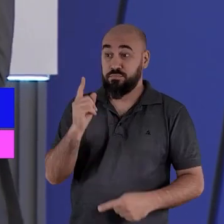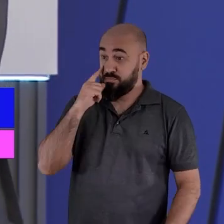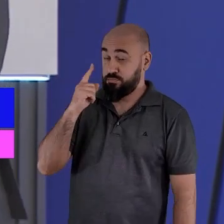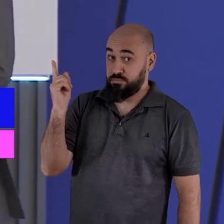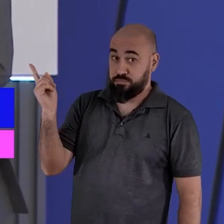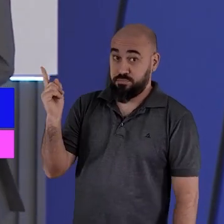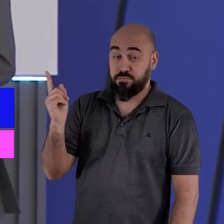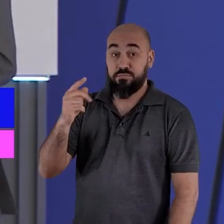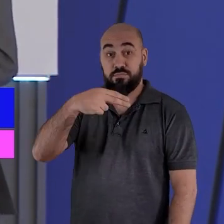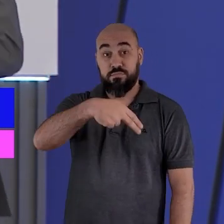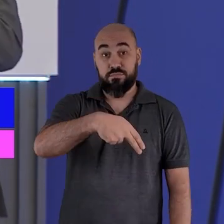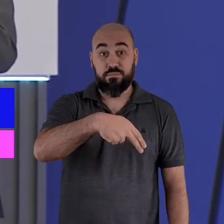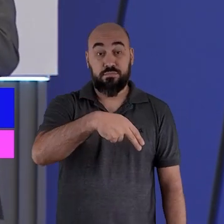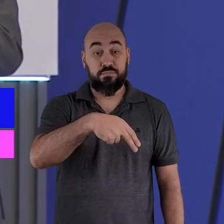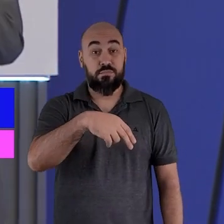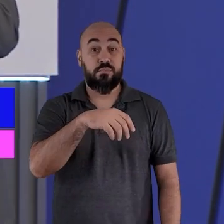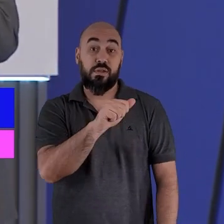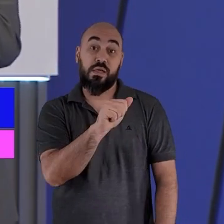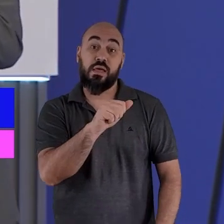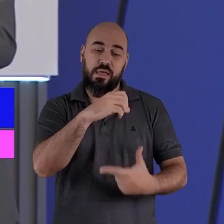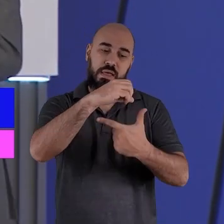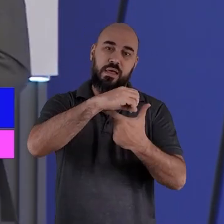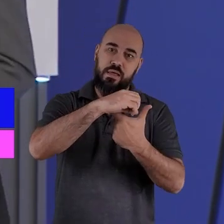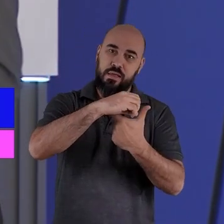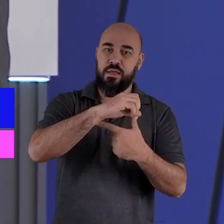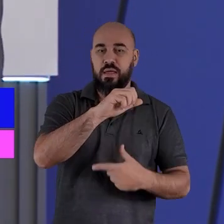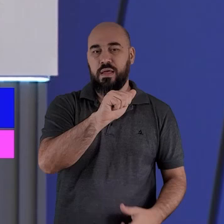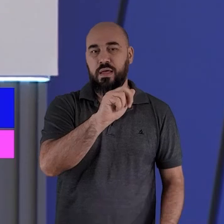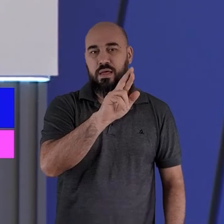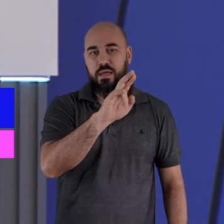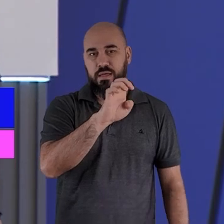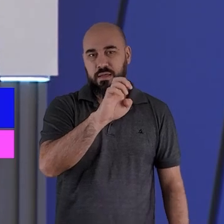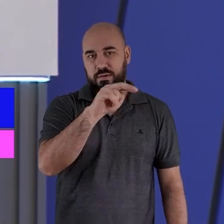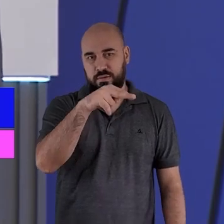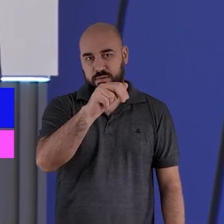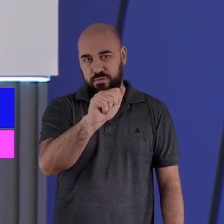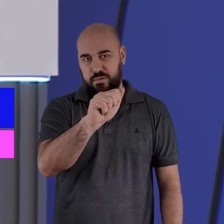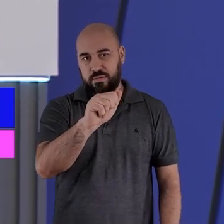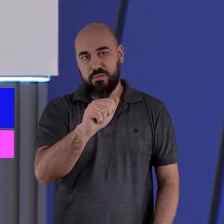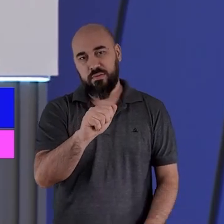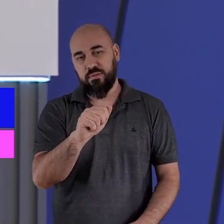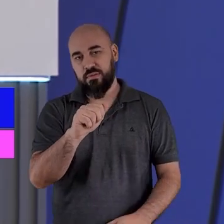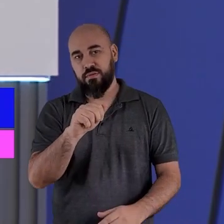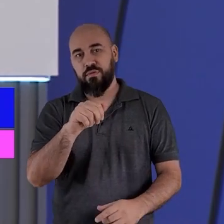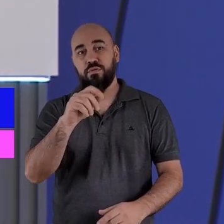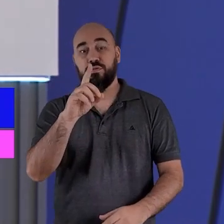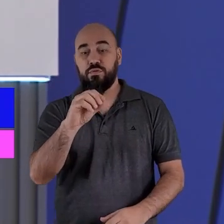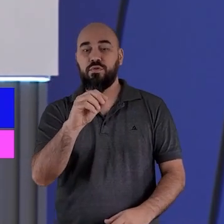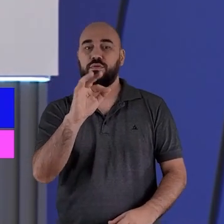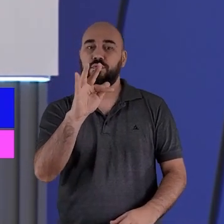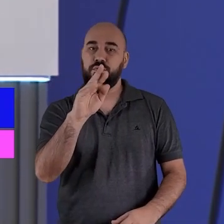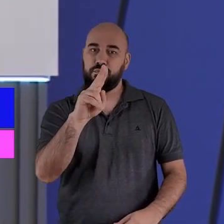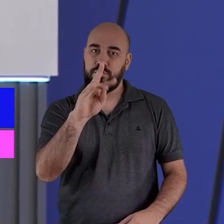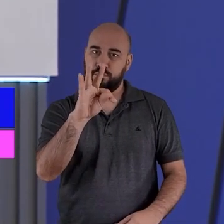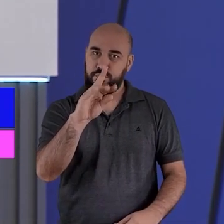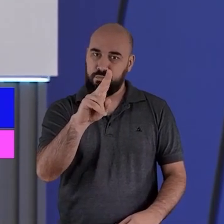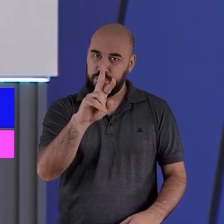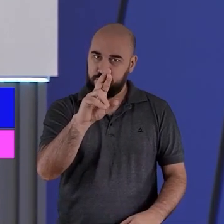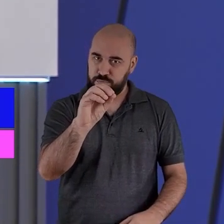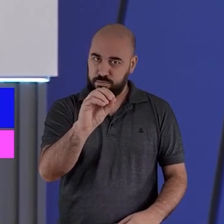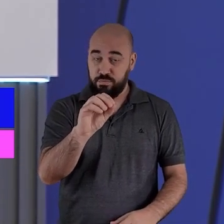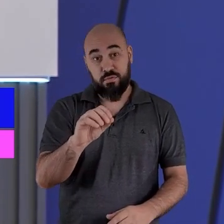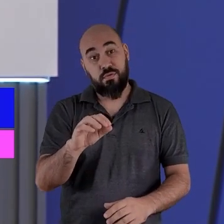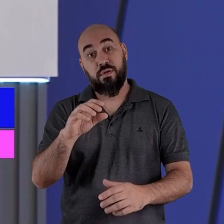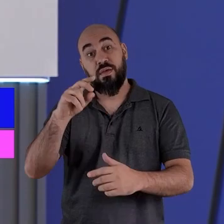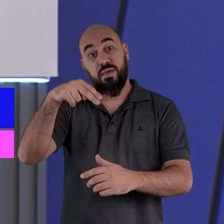do Futuro NT. Tá? Você vai lá no YouTube, Arena do Futuro NT, e se inscreve no nosso canal. Aqui nós temos todos